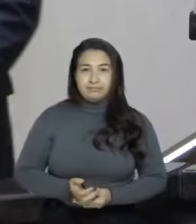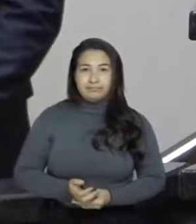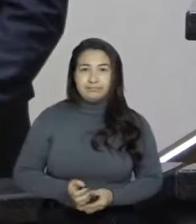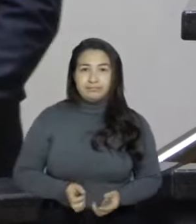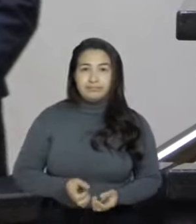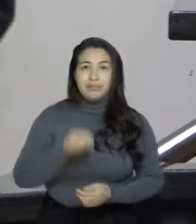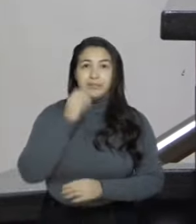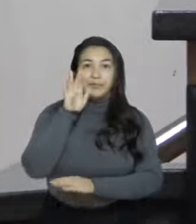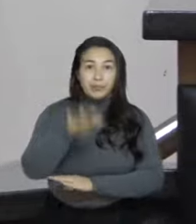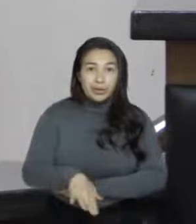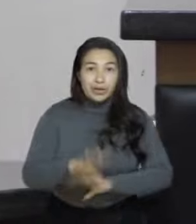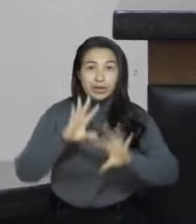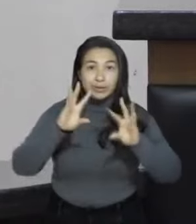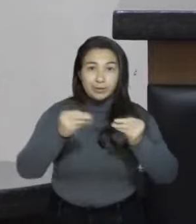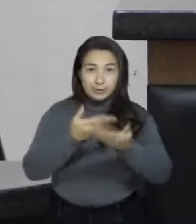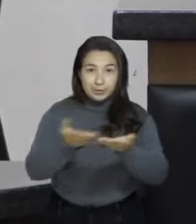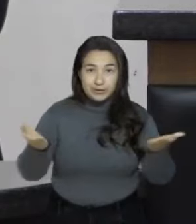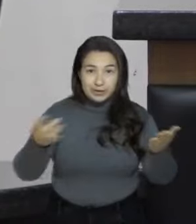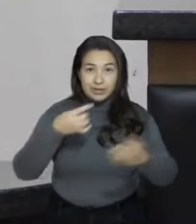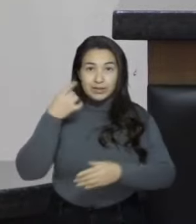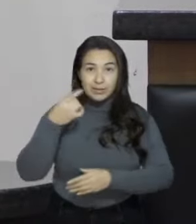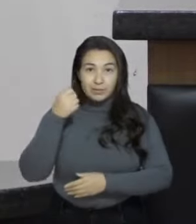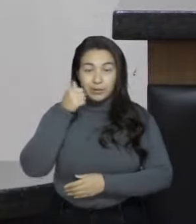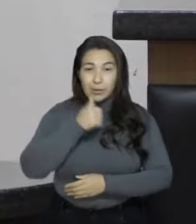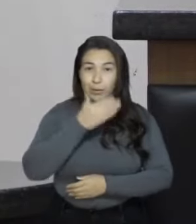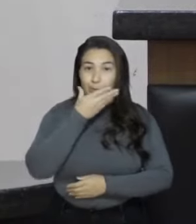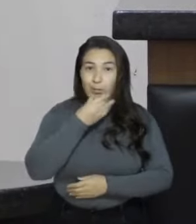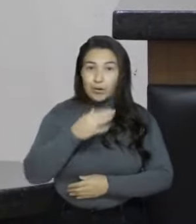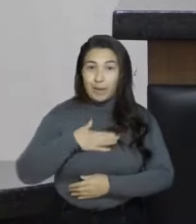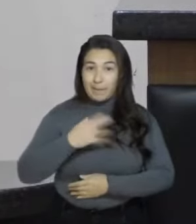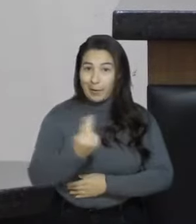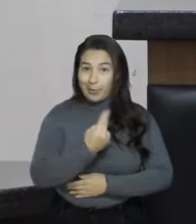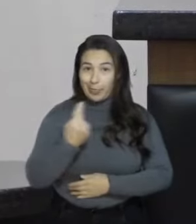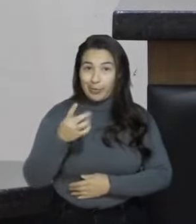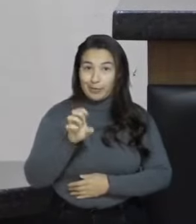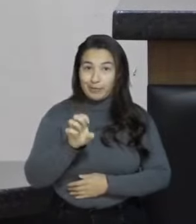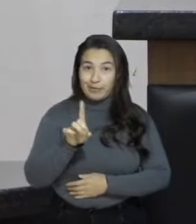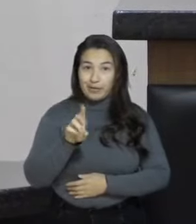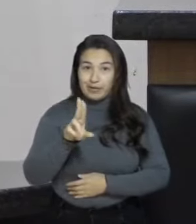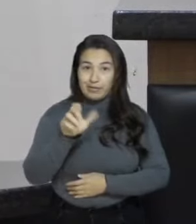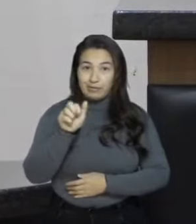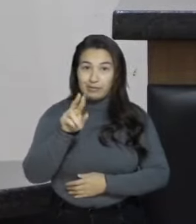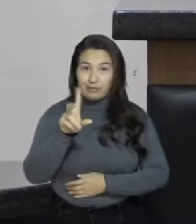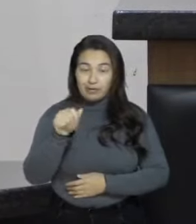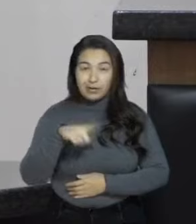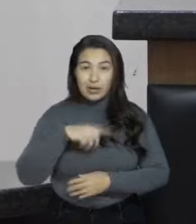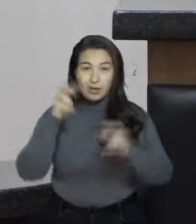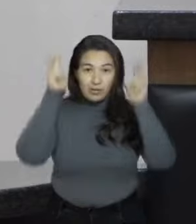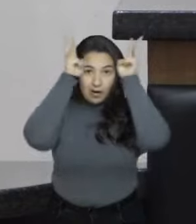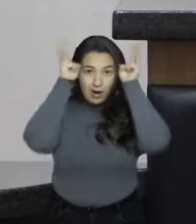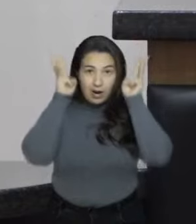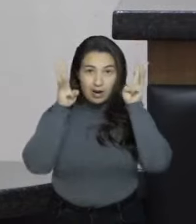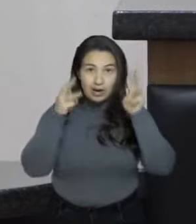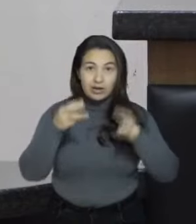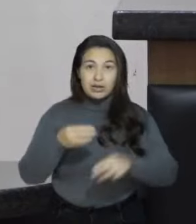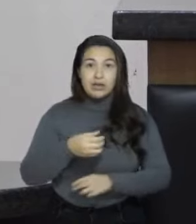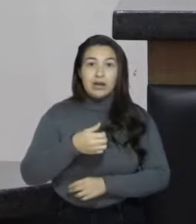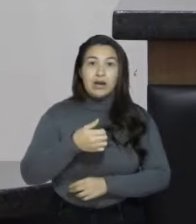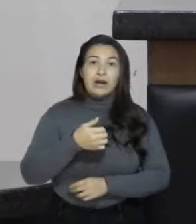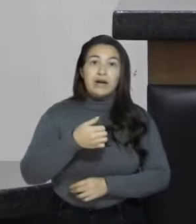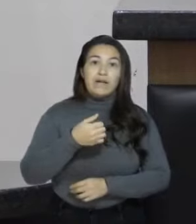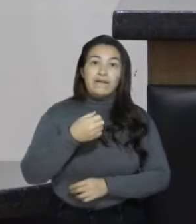Boa tarde a todos deputados deputadas me chamo Eduarda sou rainha da vigésima nona Festa do Peixe e hoje eu tô aqui para